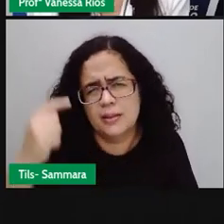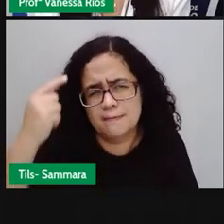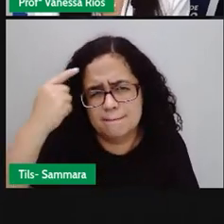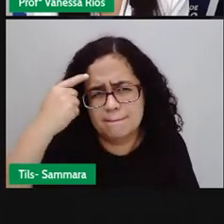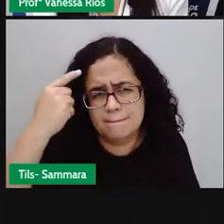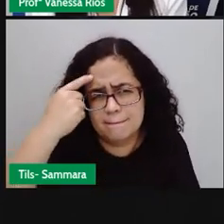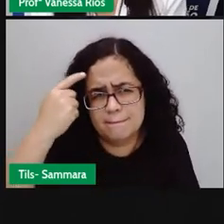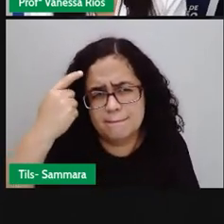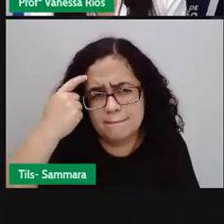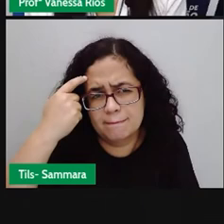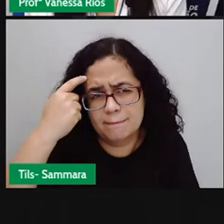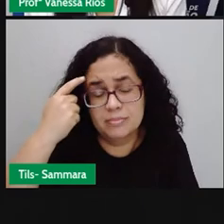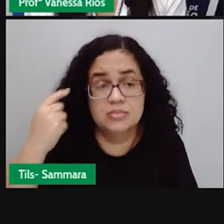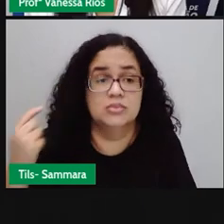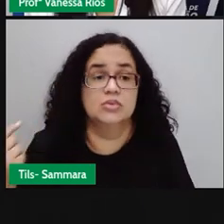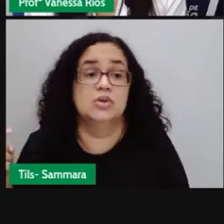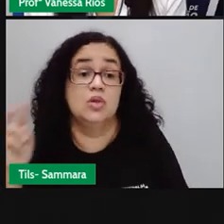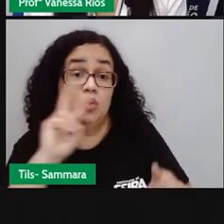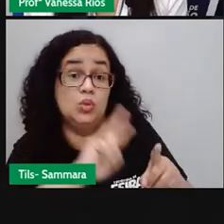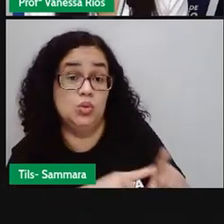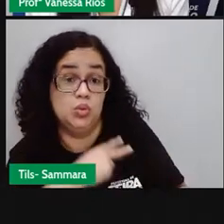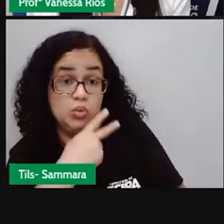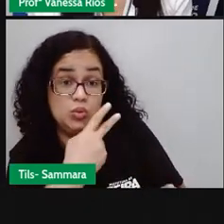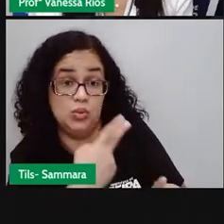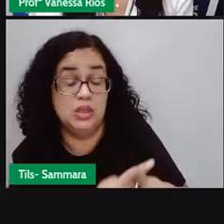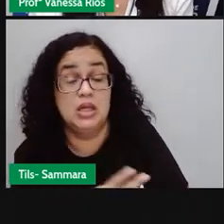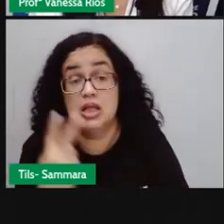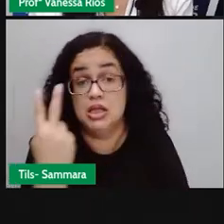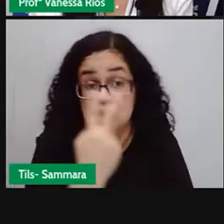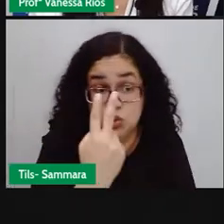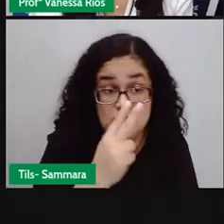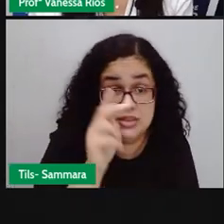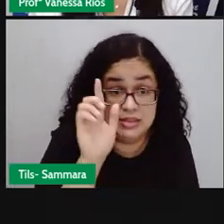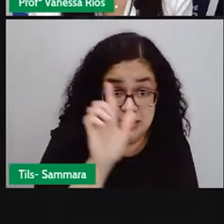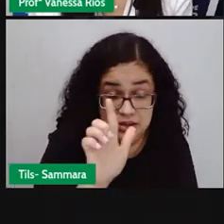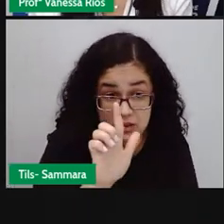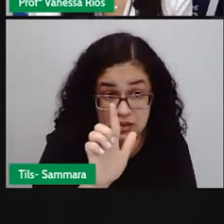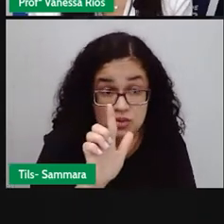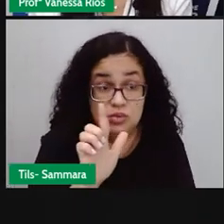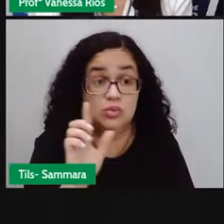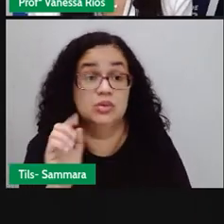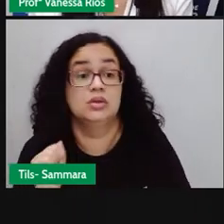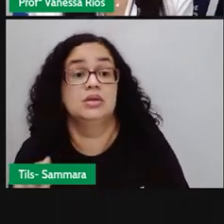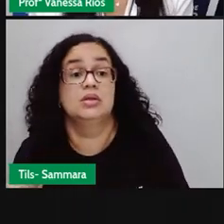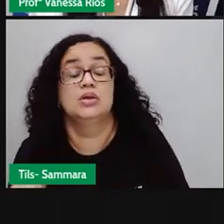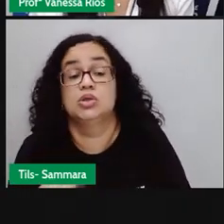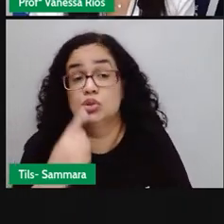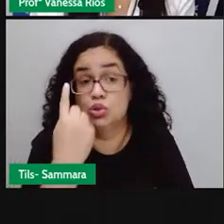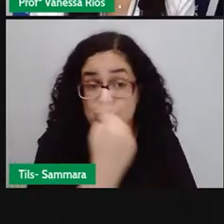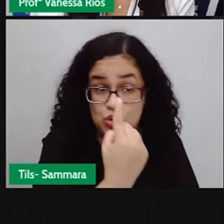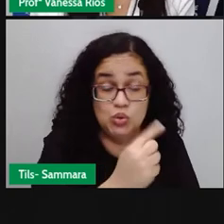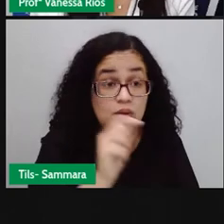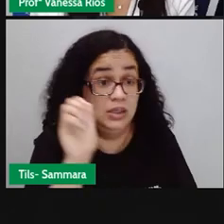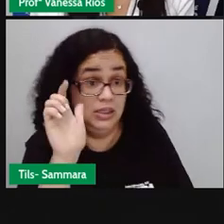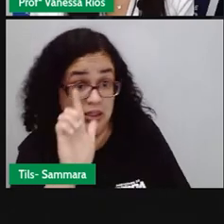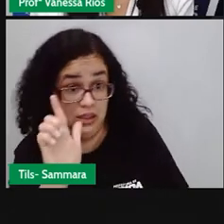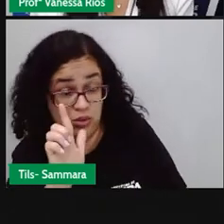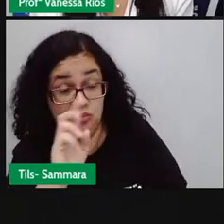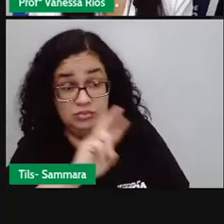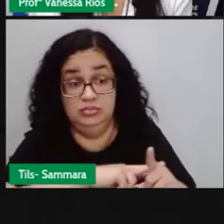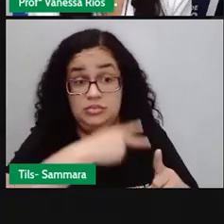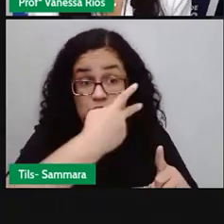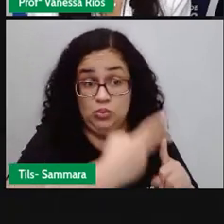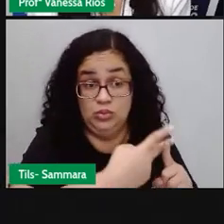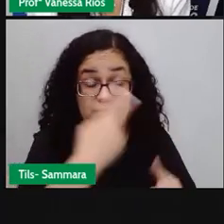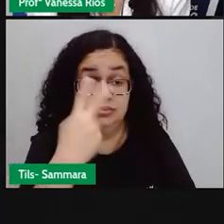na equivalência em relação ao dobro, não é? Se 2 litros é o dobro de 1 litro... Então,